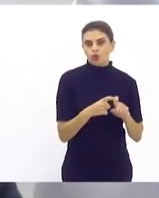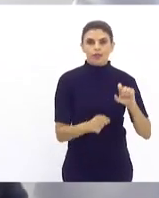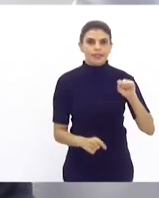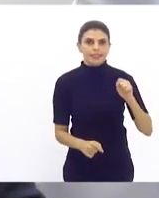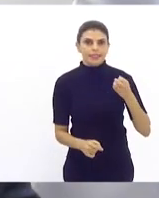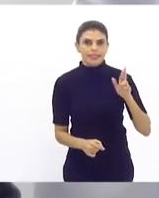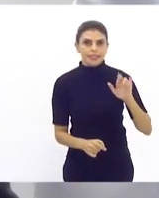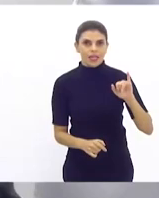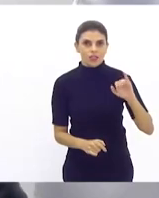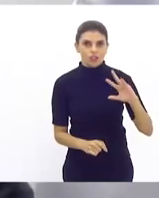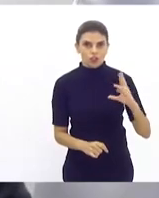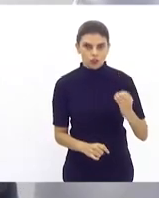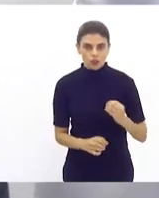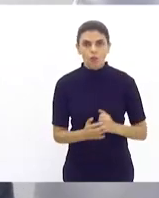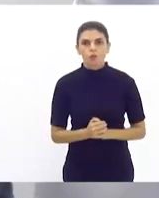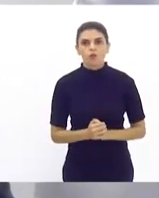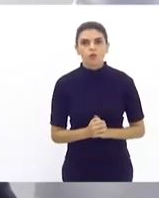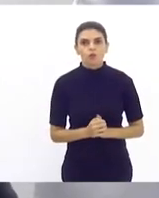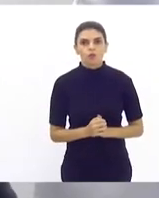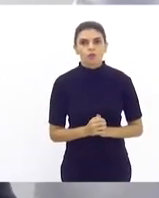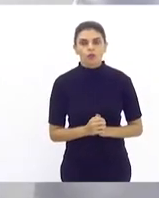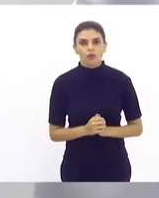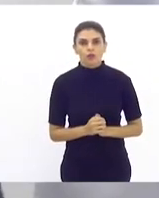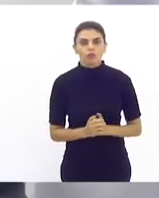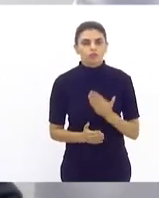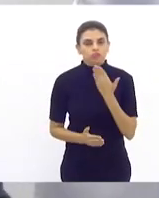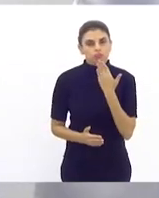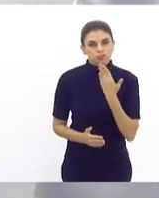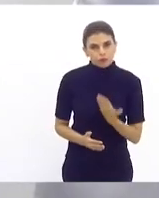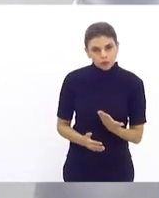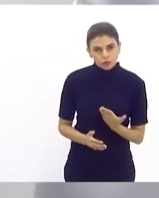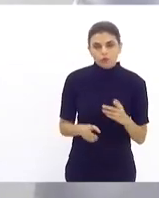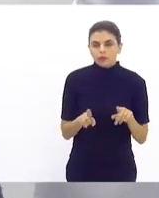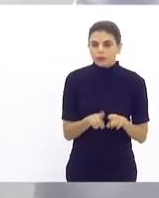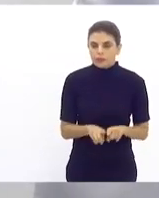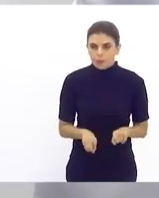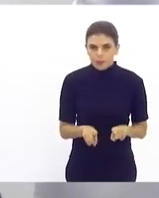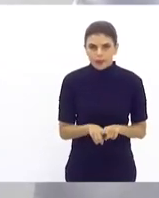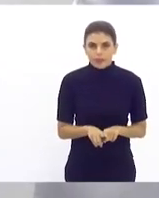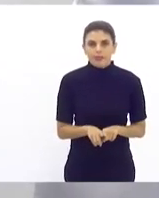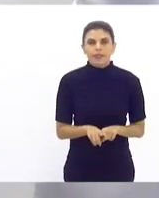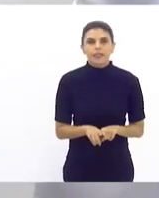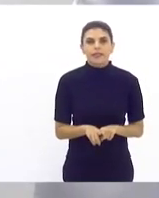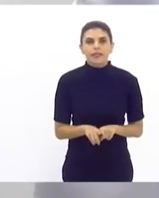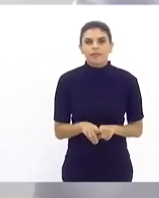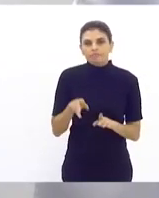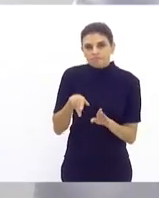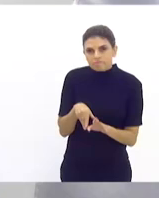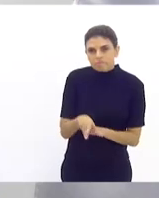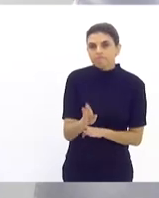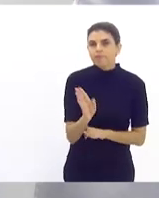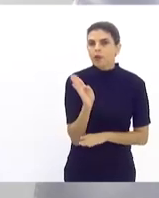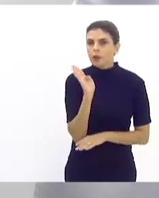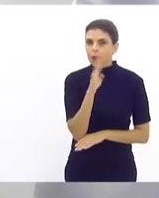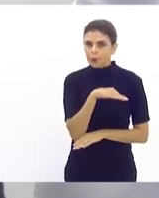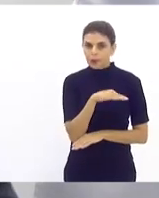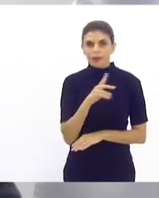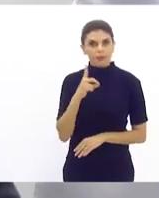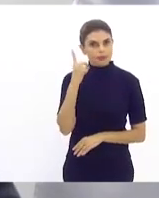Eu, seguindo aqui o pedido, a recomendação